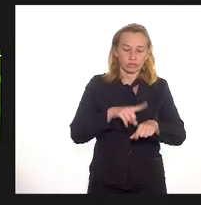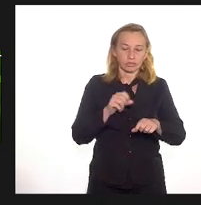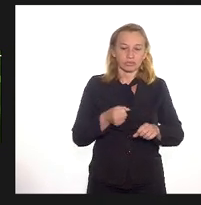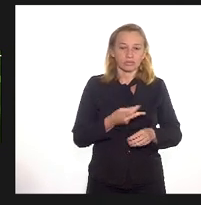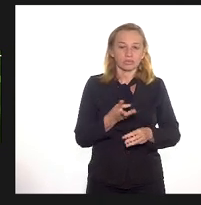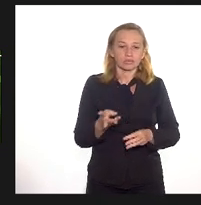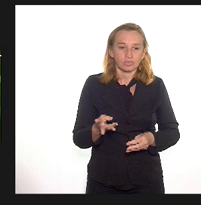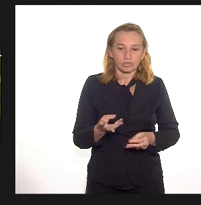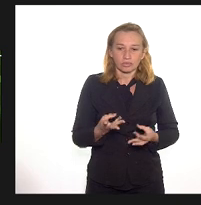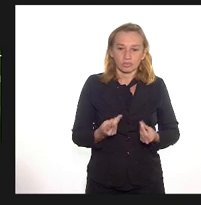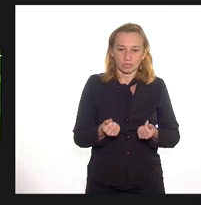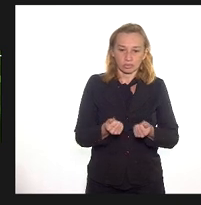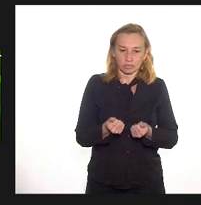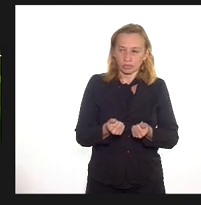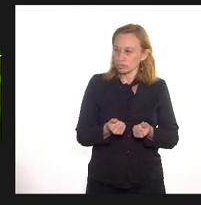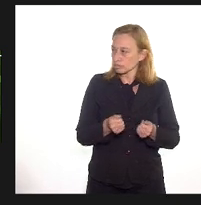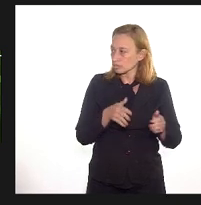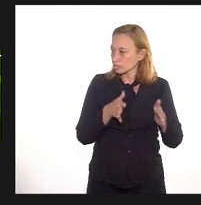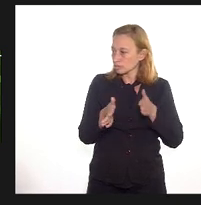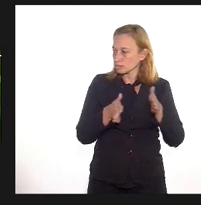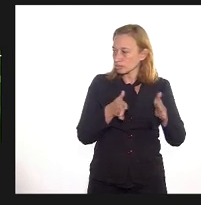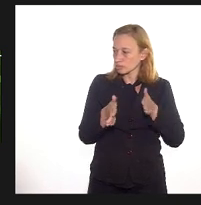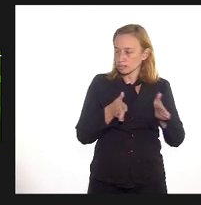gastos por período superam